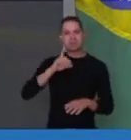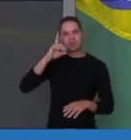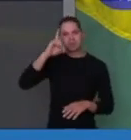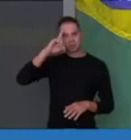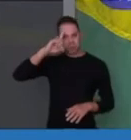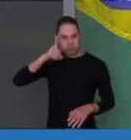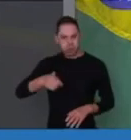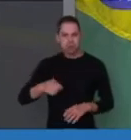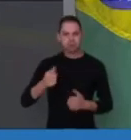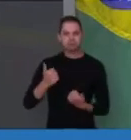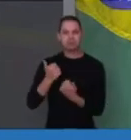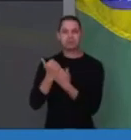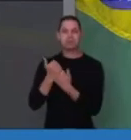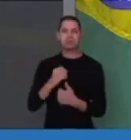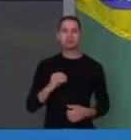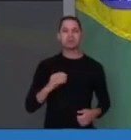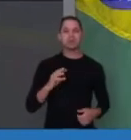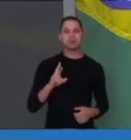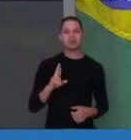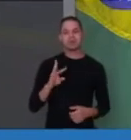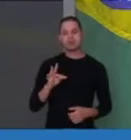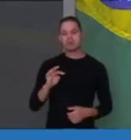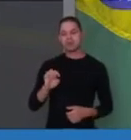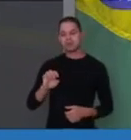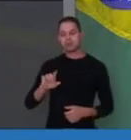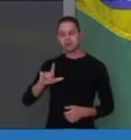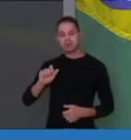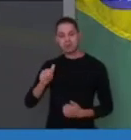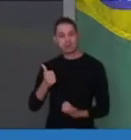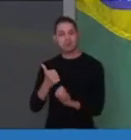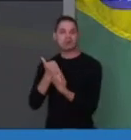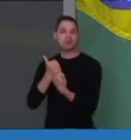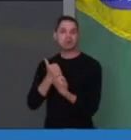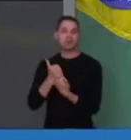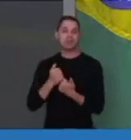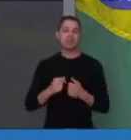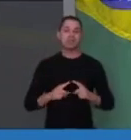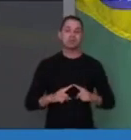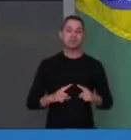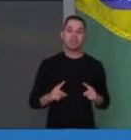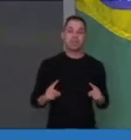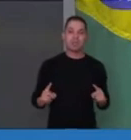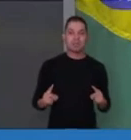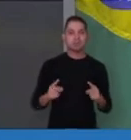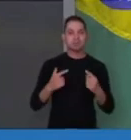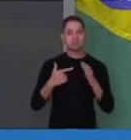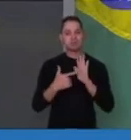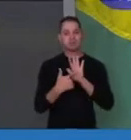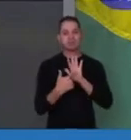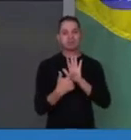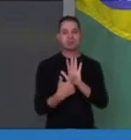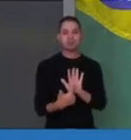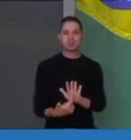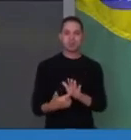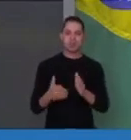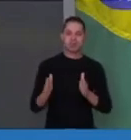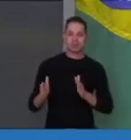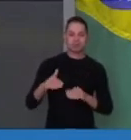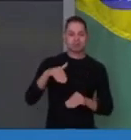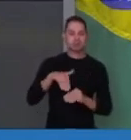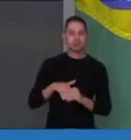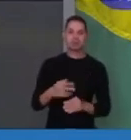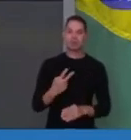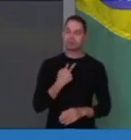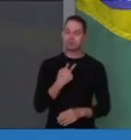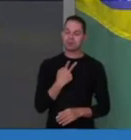favor de Daniel Ortega? Quer dizer, mas isso não pode ser mostrado no período eleitoral. Nós também